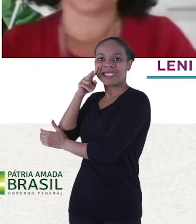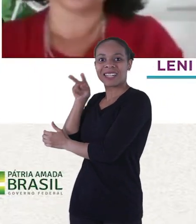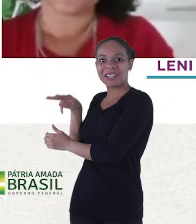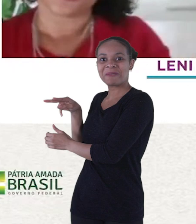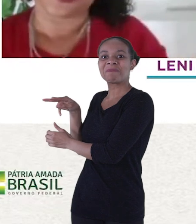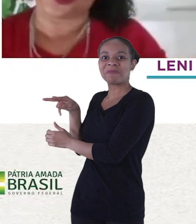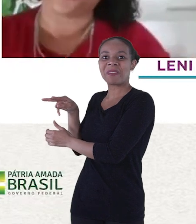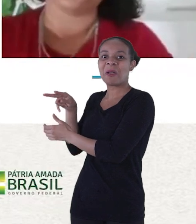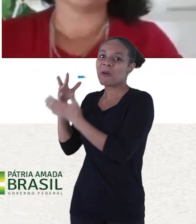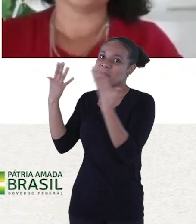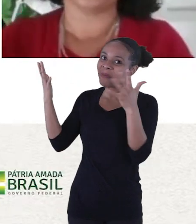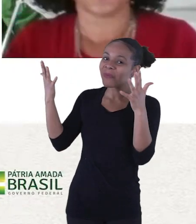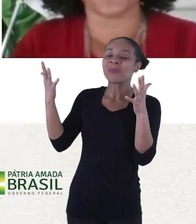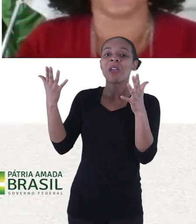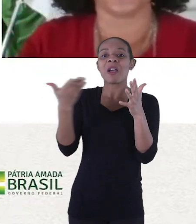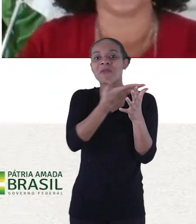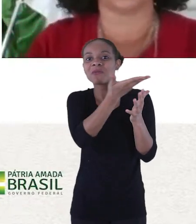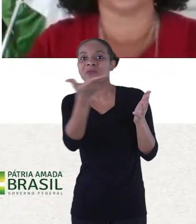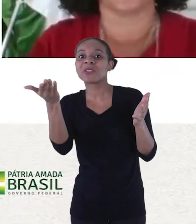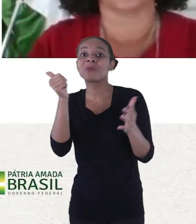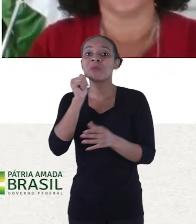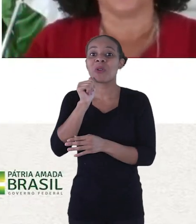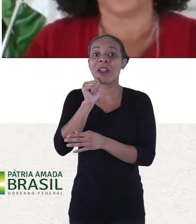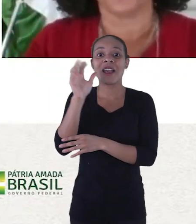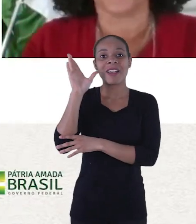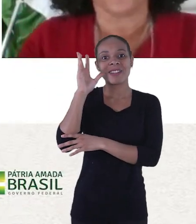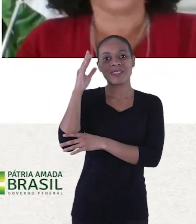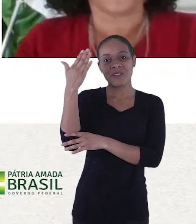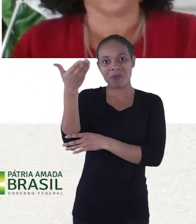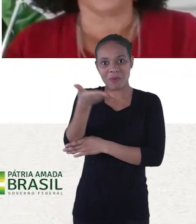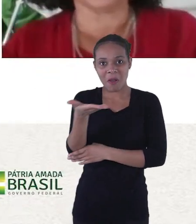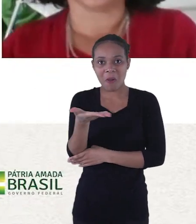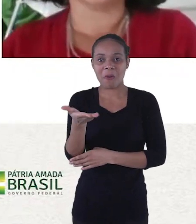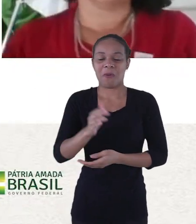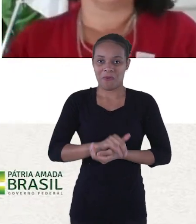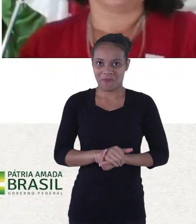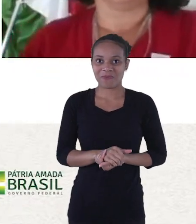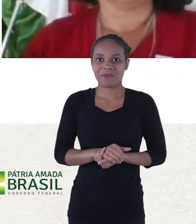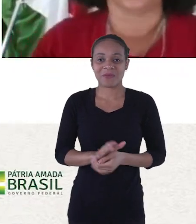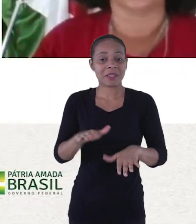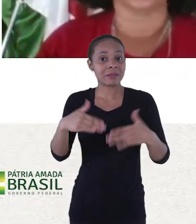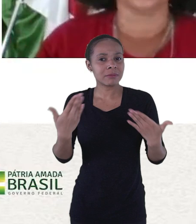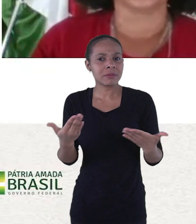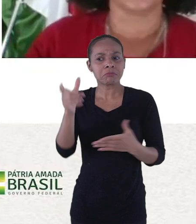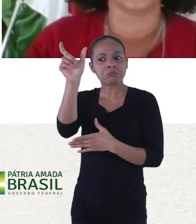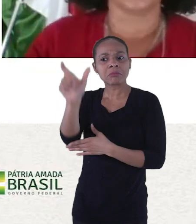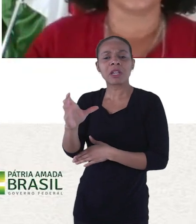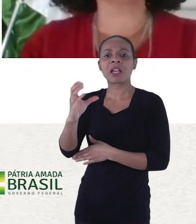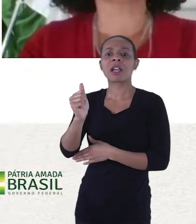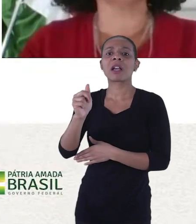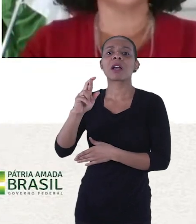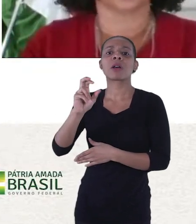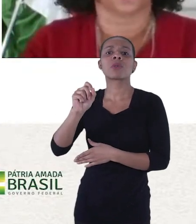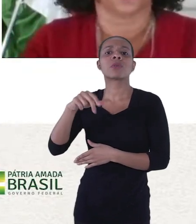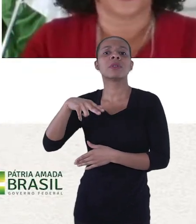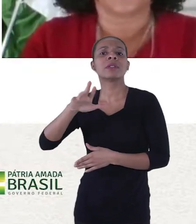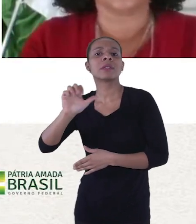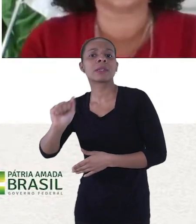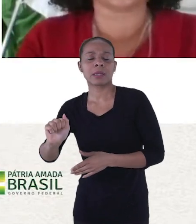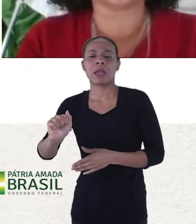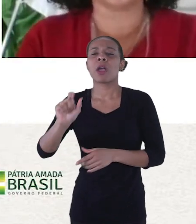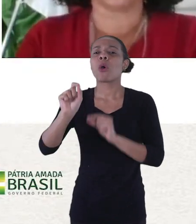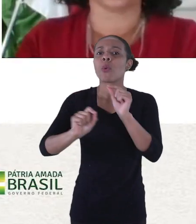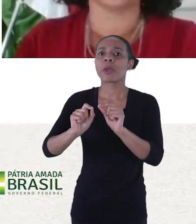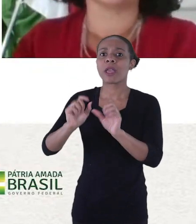mulheres que estão nos ouvindo e assistindo nesse momento. Bom, o fenômeno Carolina Maria de Jesus é um